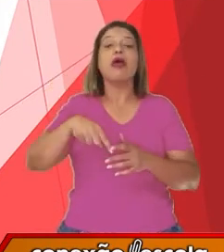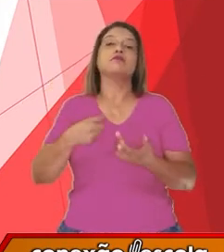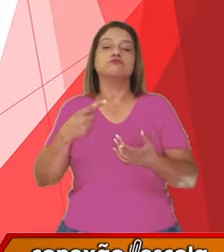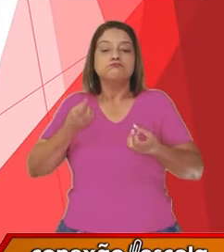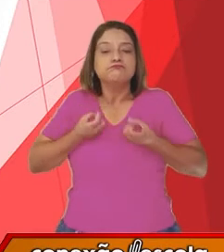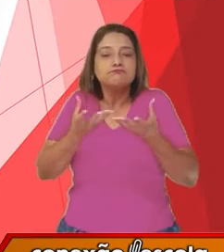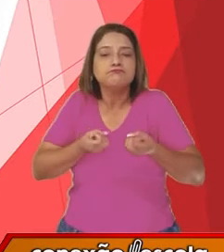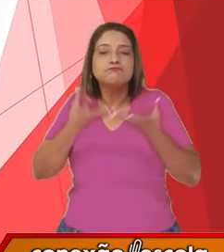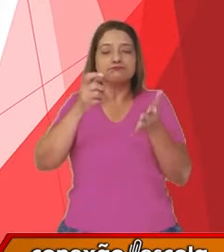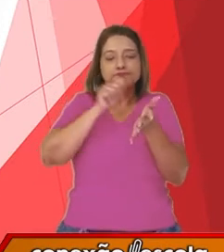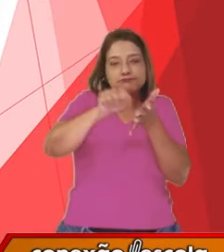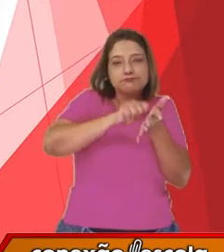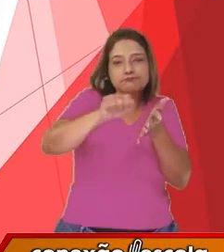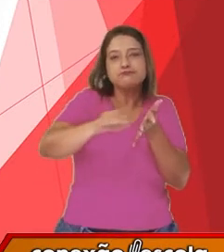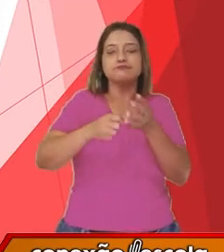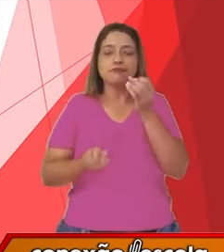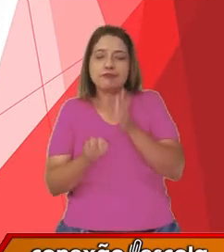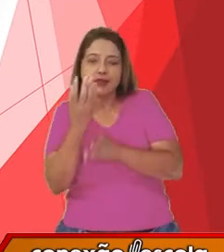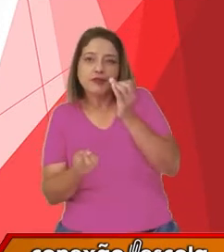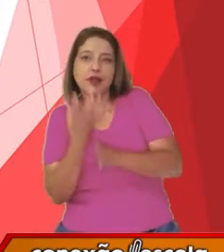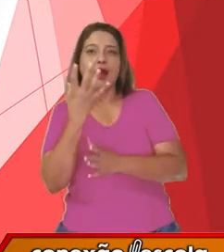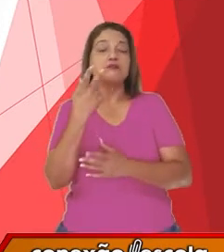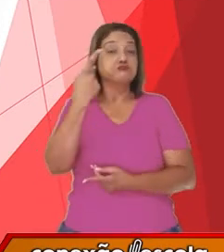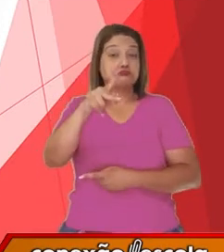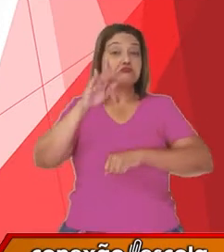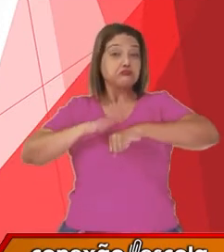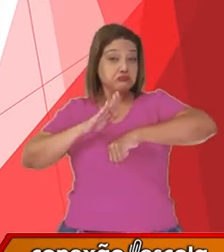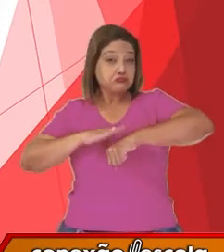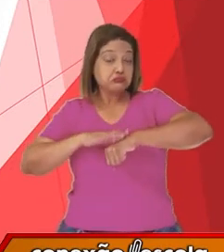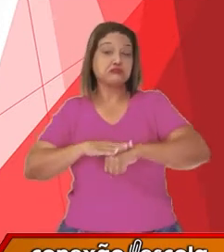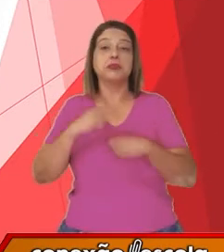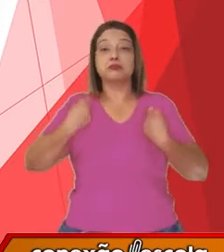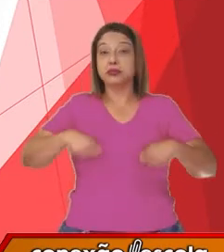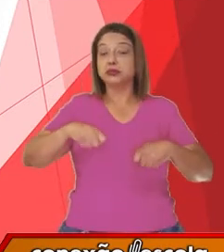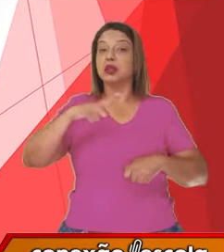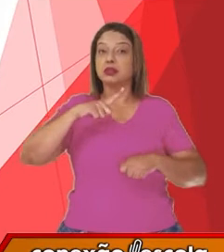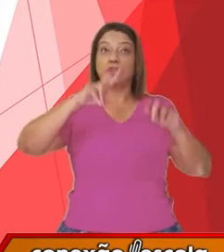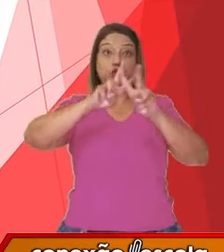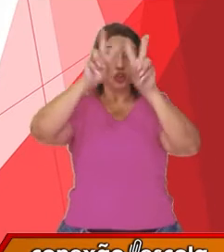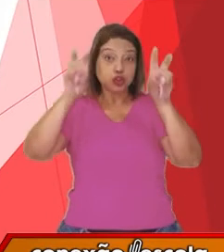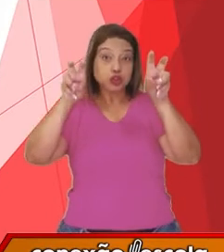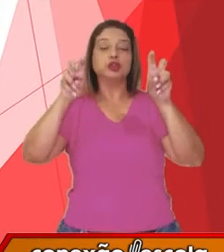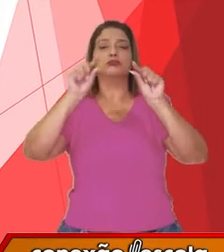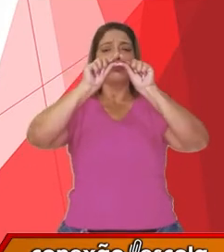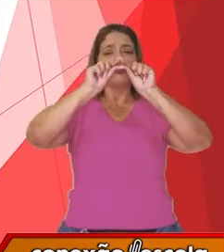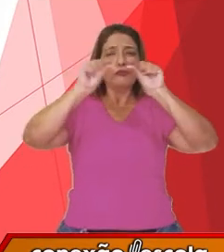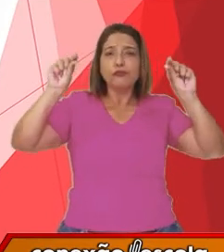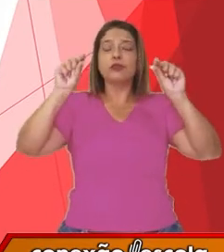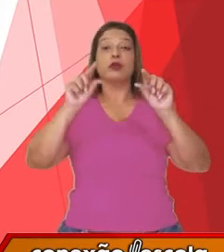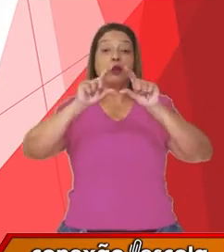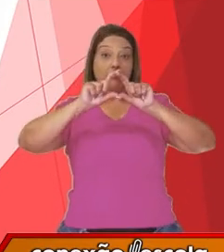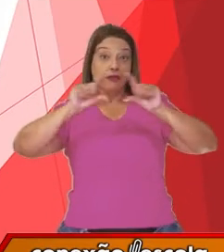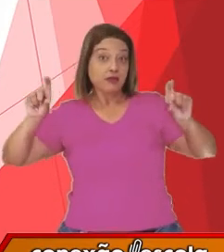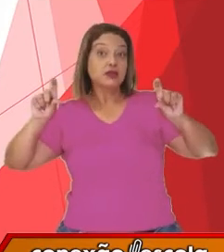seja, você vai criar alguma coisa, tendo título, os versos e as estrofes direitinho. O